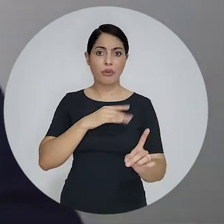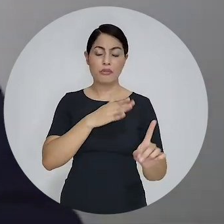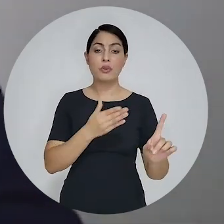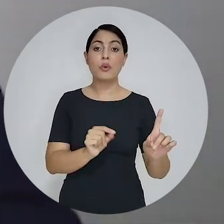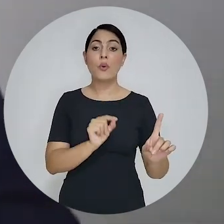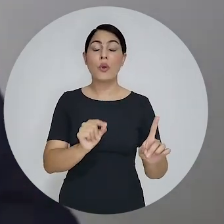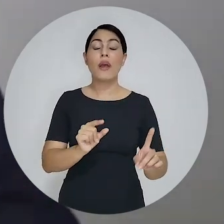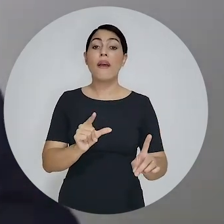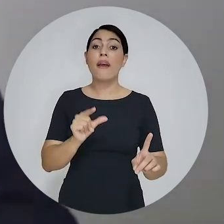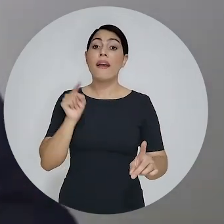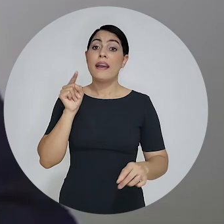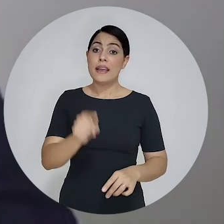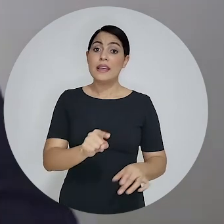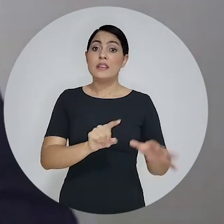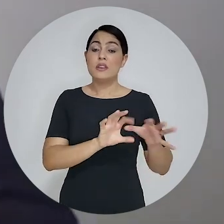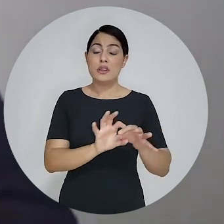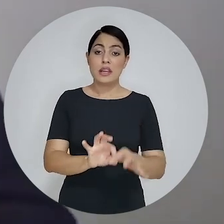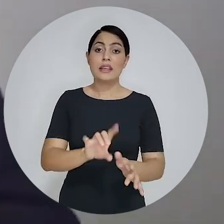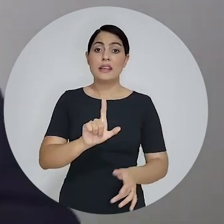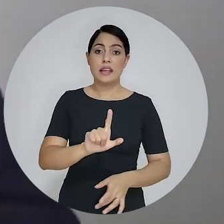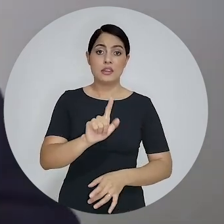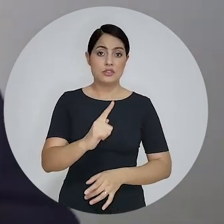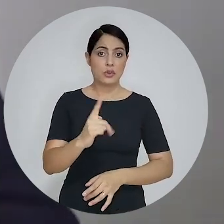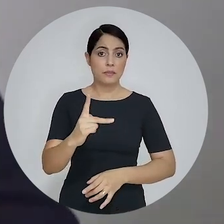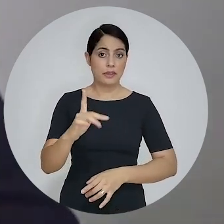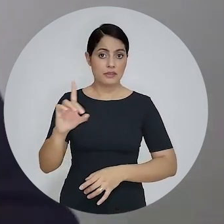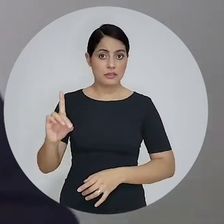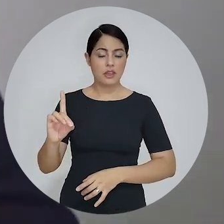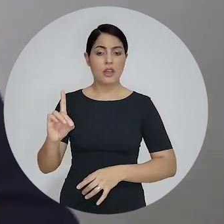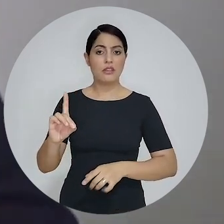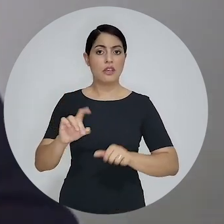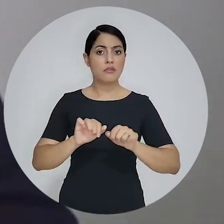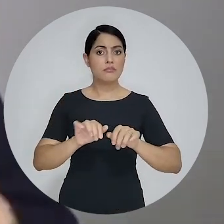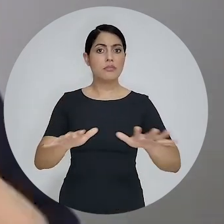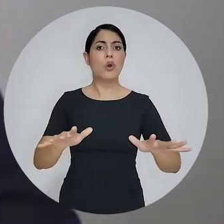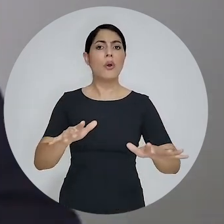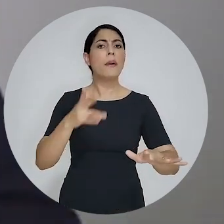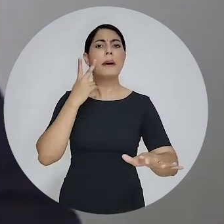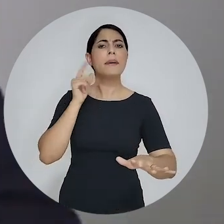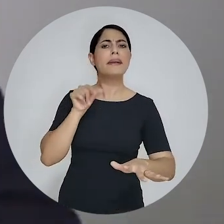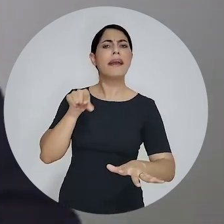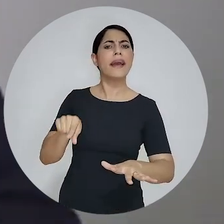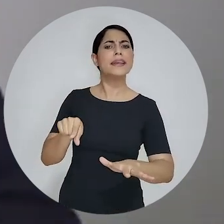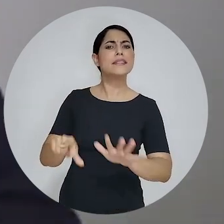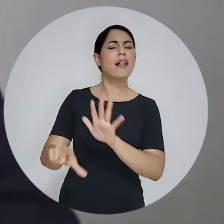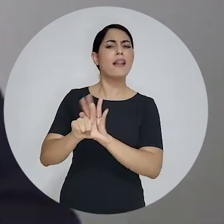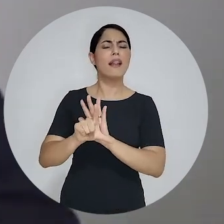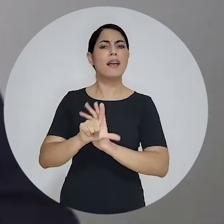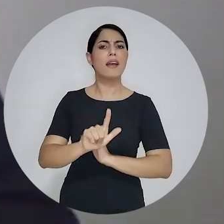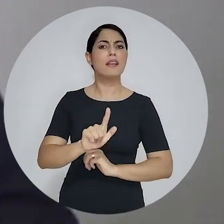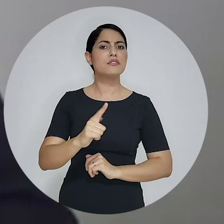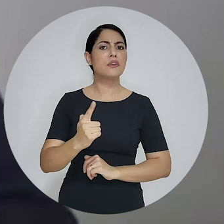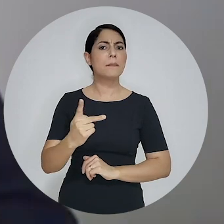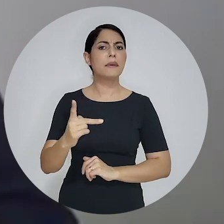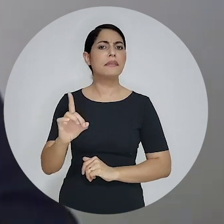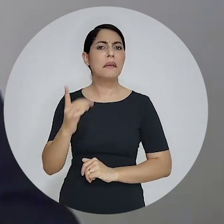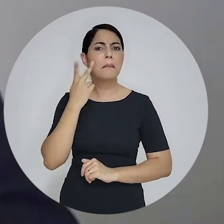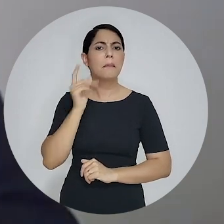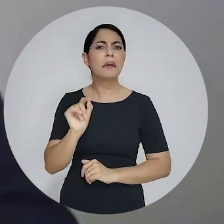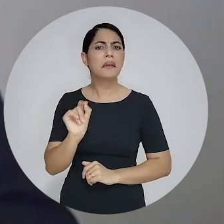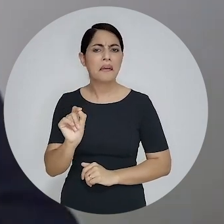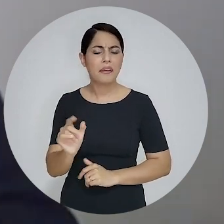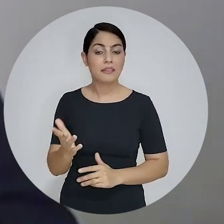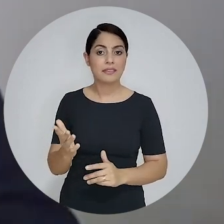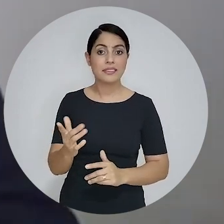elogiar fortemente, é que ela ampliou para quem é o escopo dessa norma, onde ela coloca